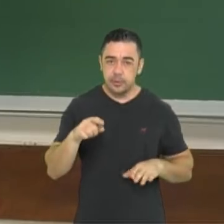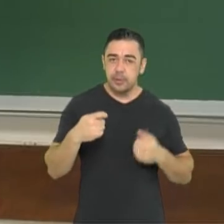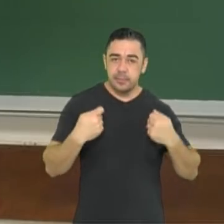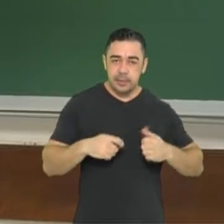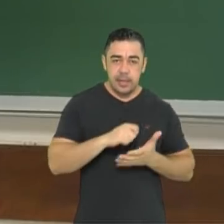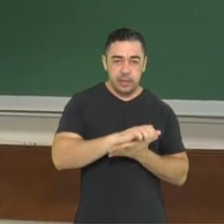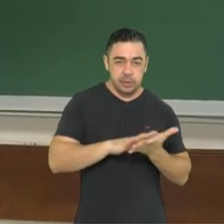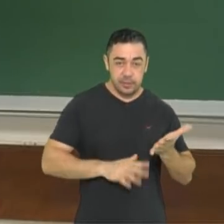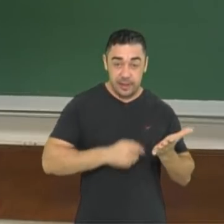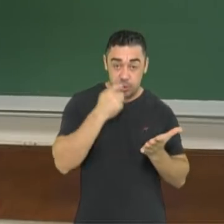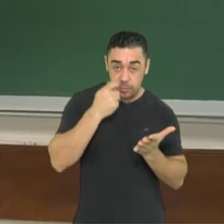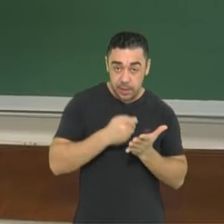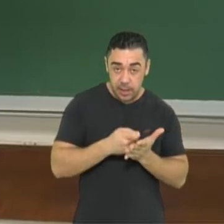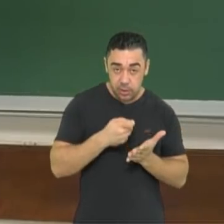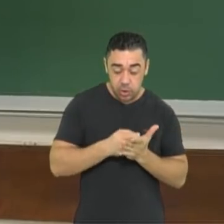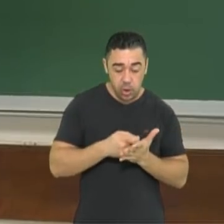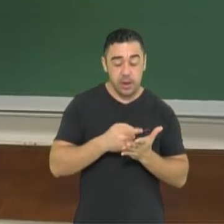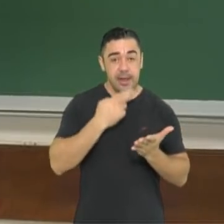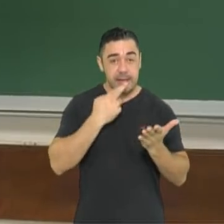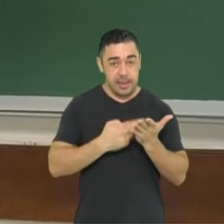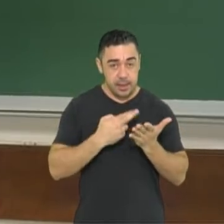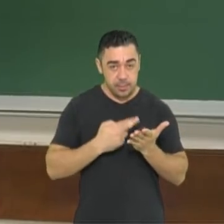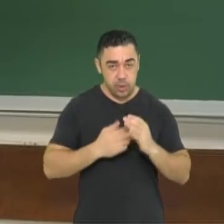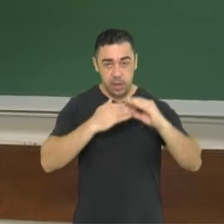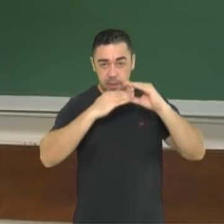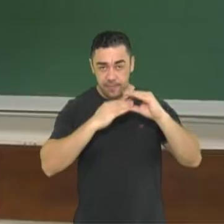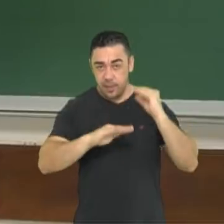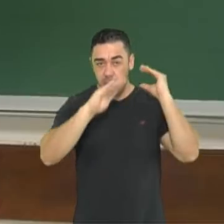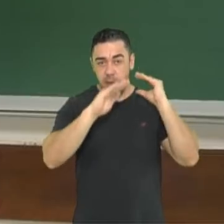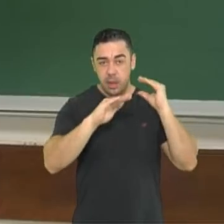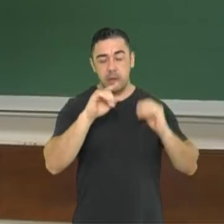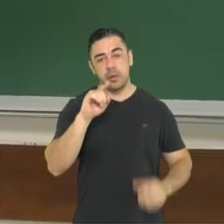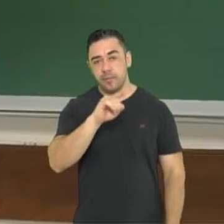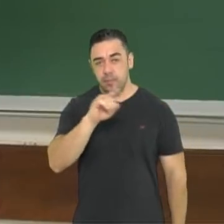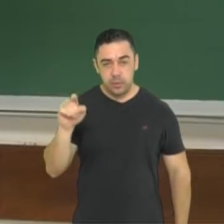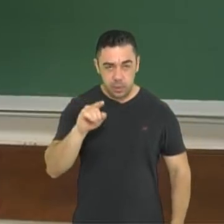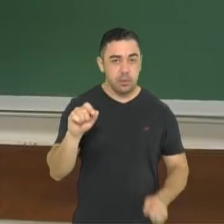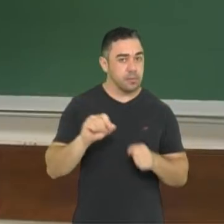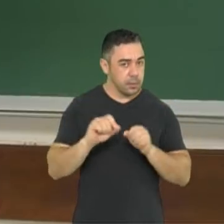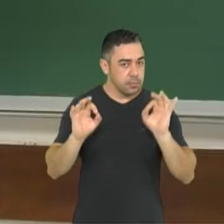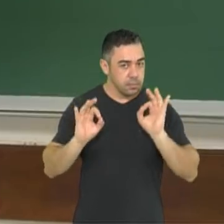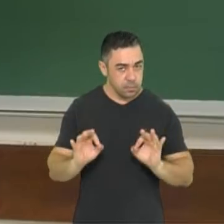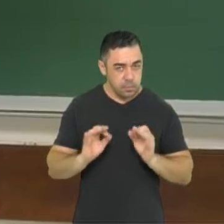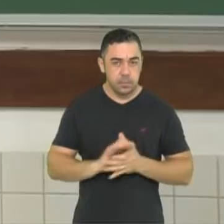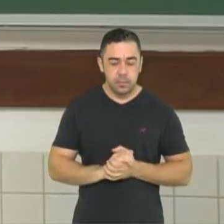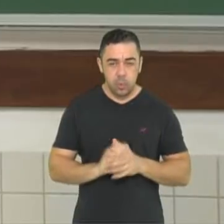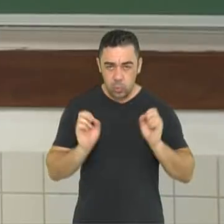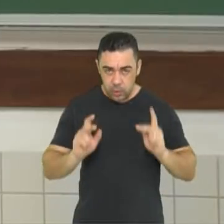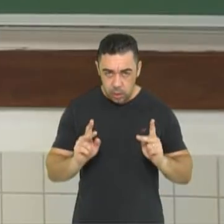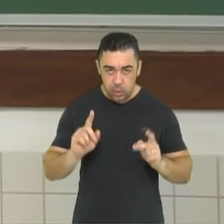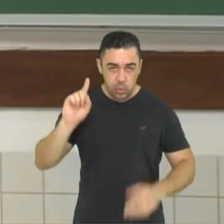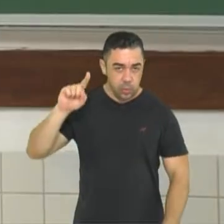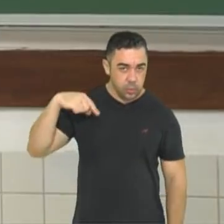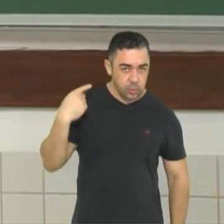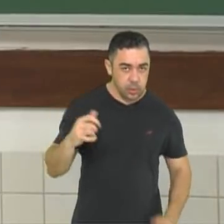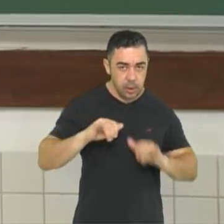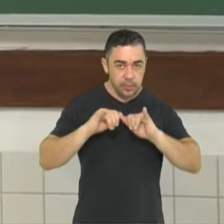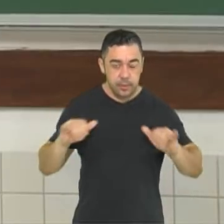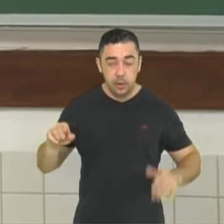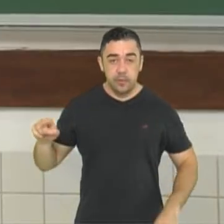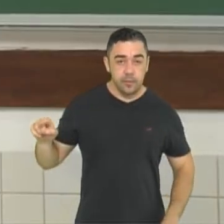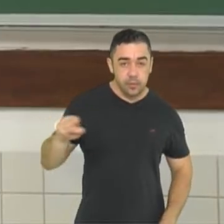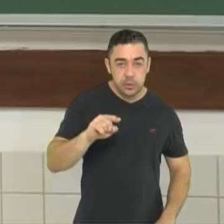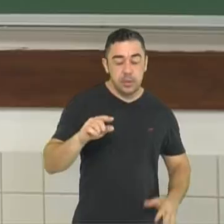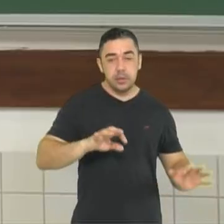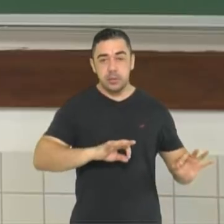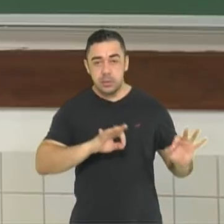que temos é uma atividade obrigatória e é importante que todos vocês façam, ok? Próximo recado. A galera que